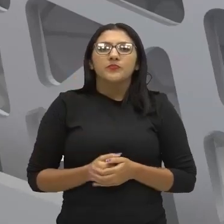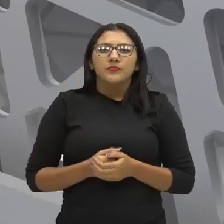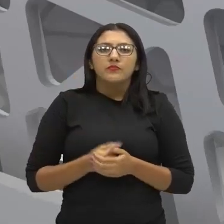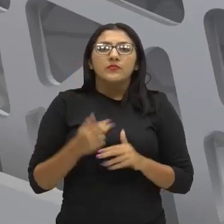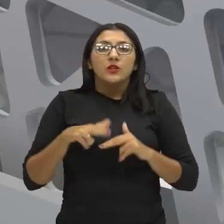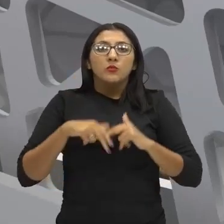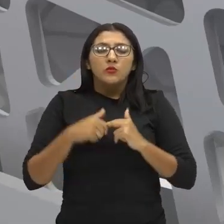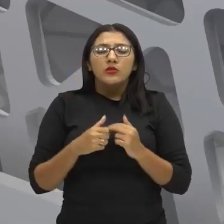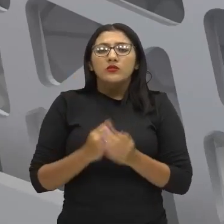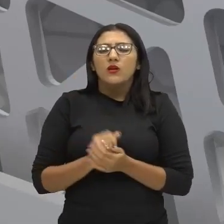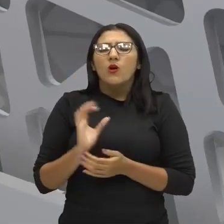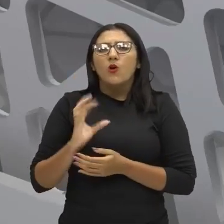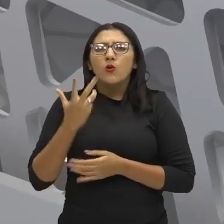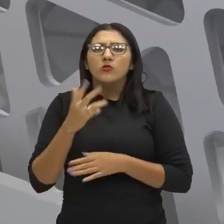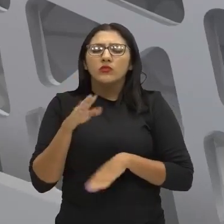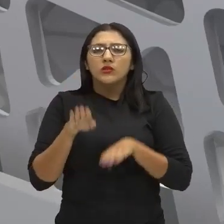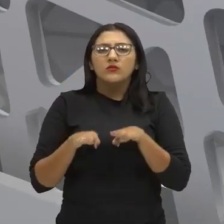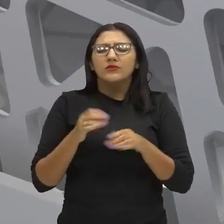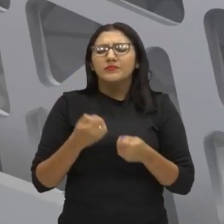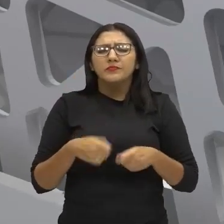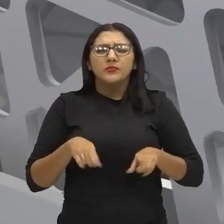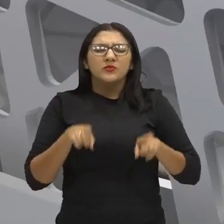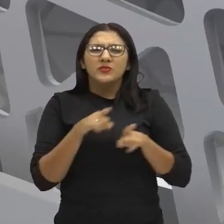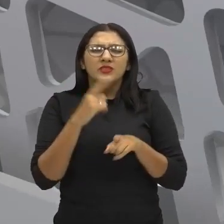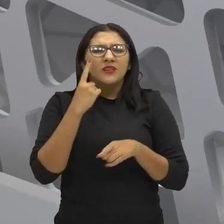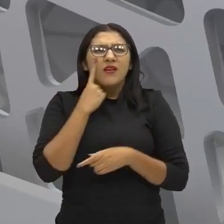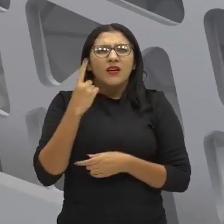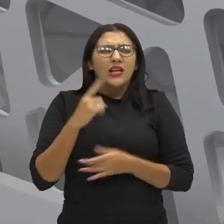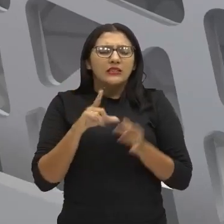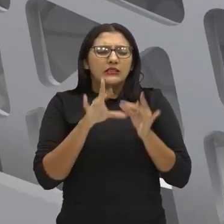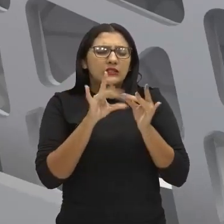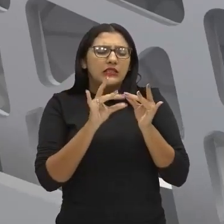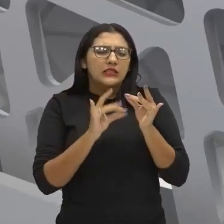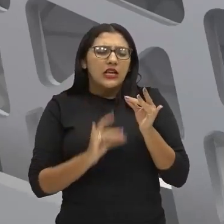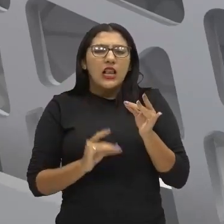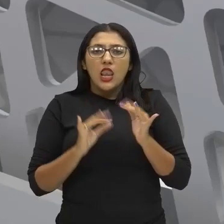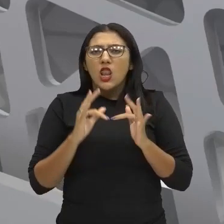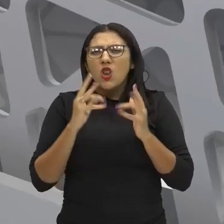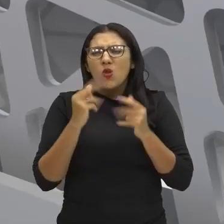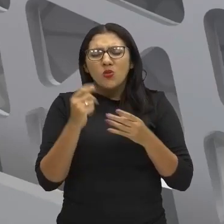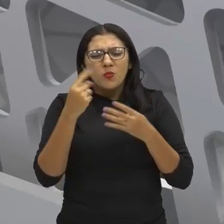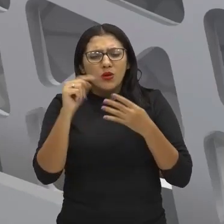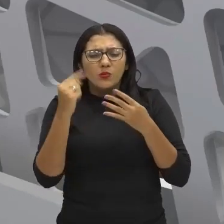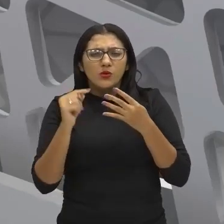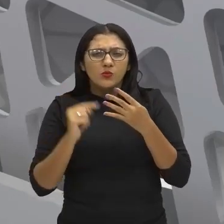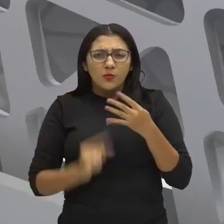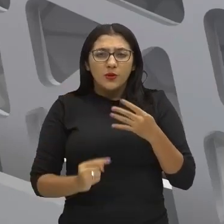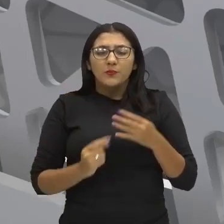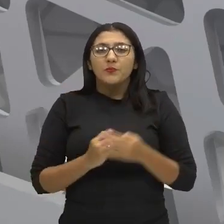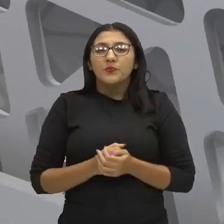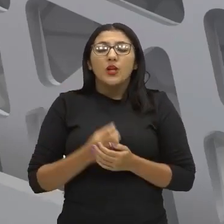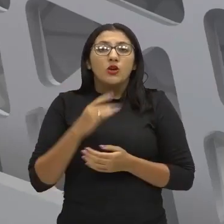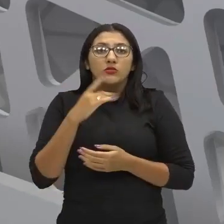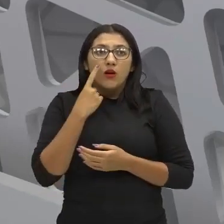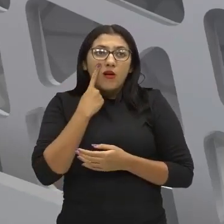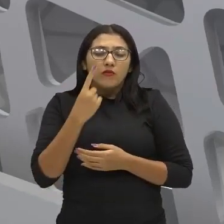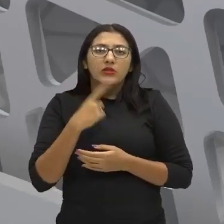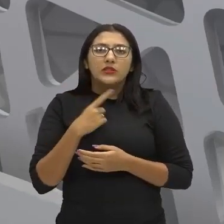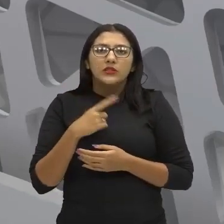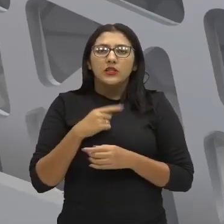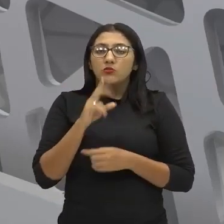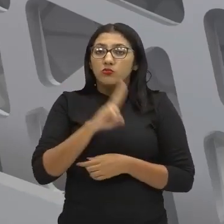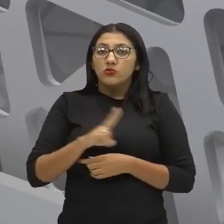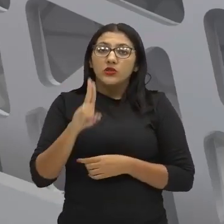determinada situação, você não precisa especificar o que é cada coisa. Você pode se valer das